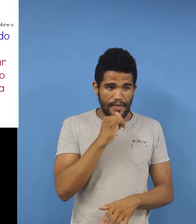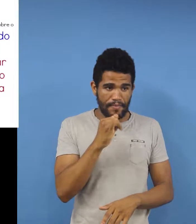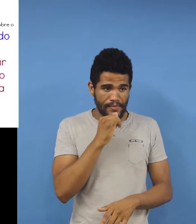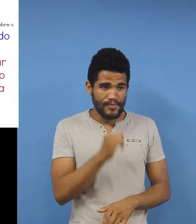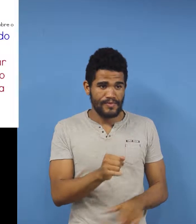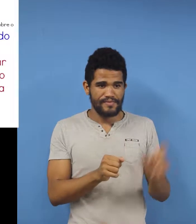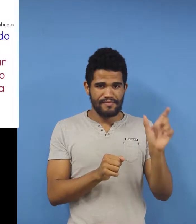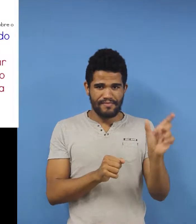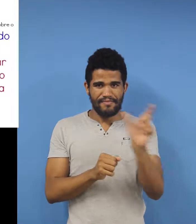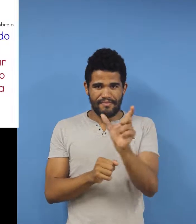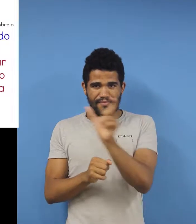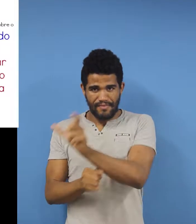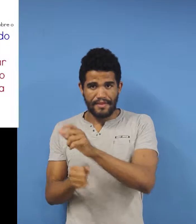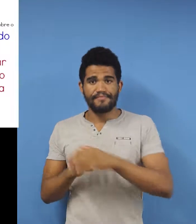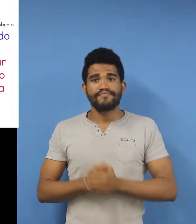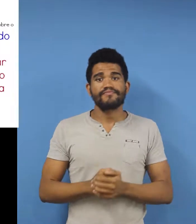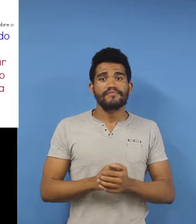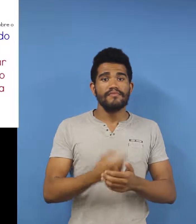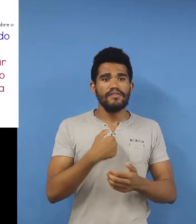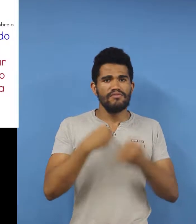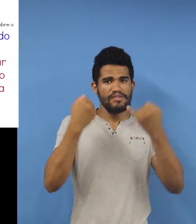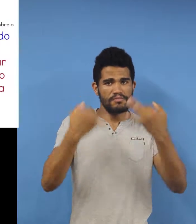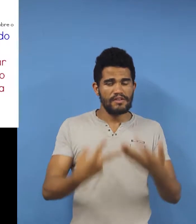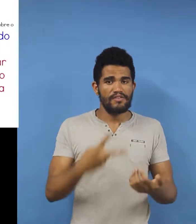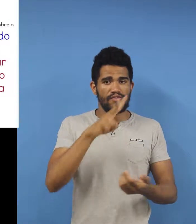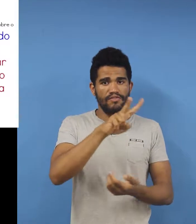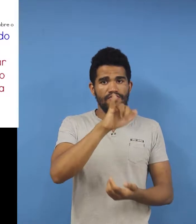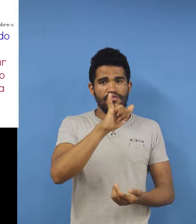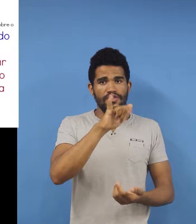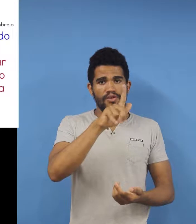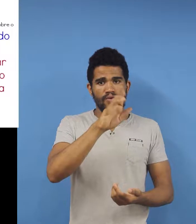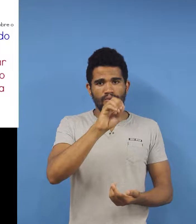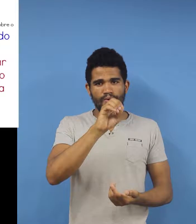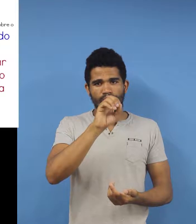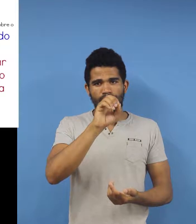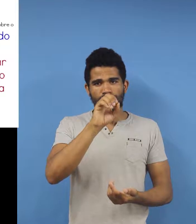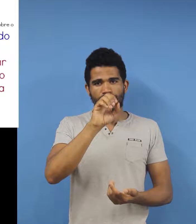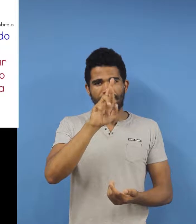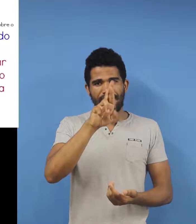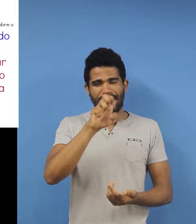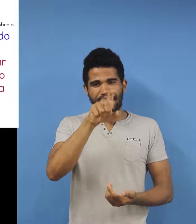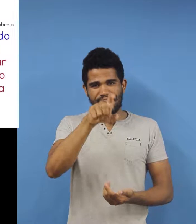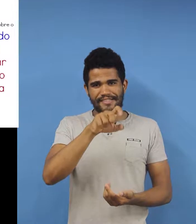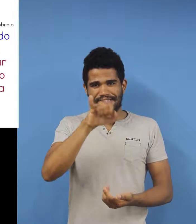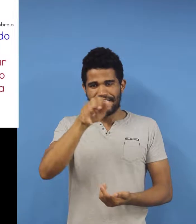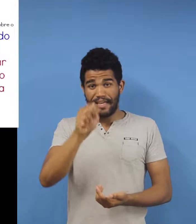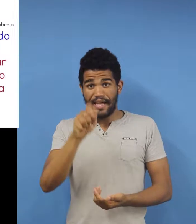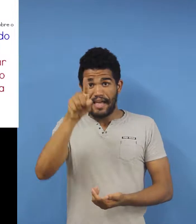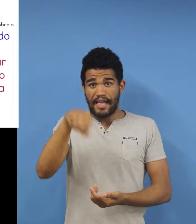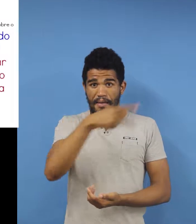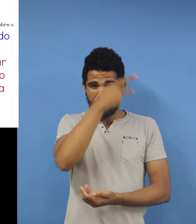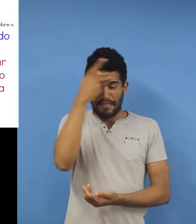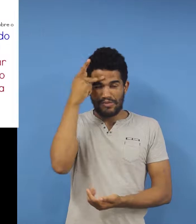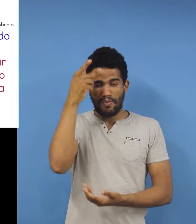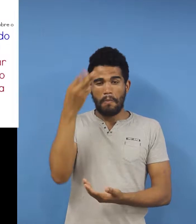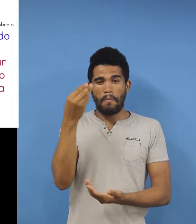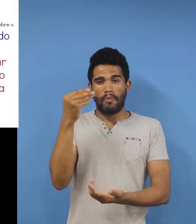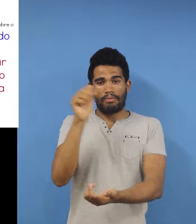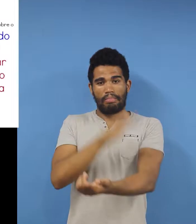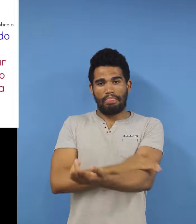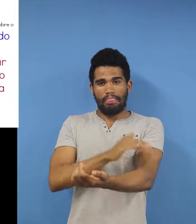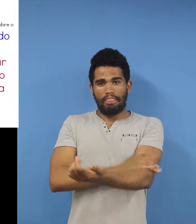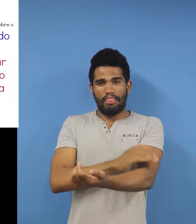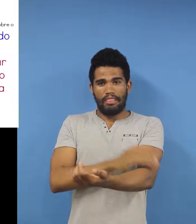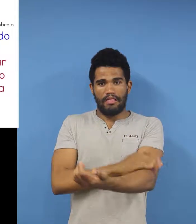distúrbios, exemplos de distúrbios. E eu explico o que é vigorexia porque não é um termo muito